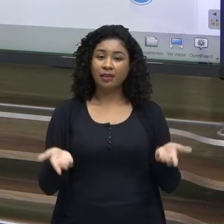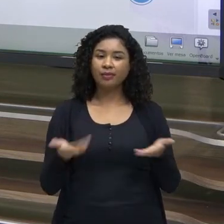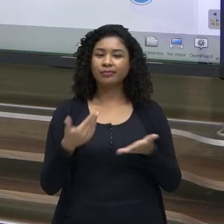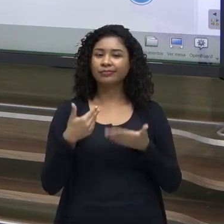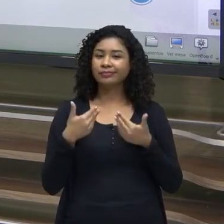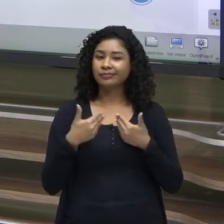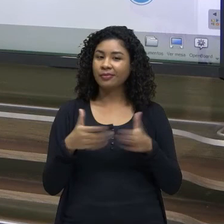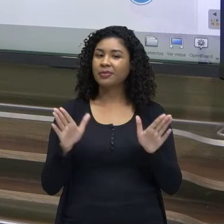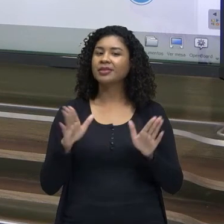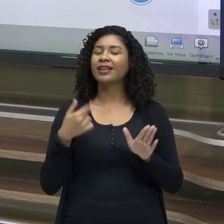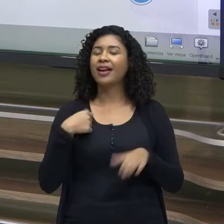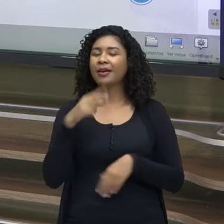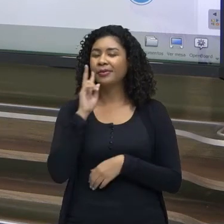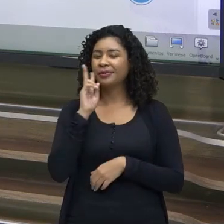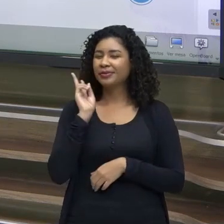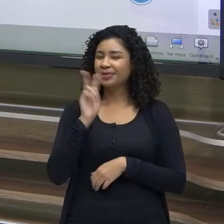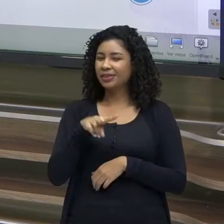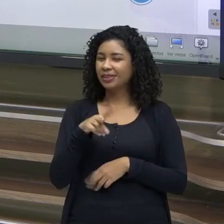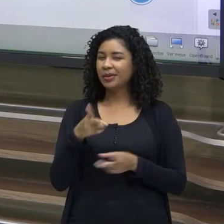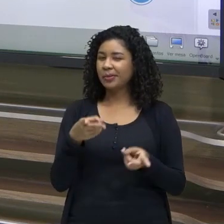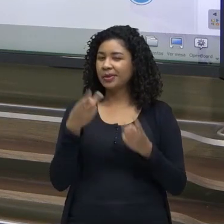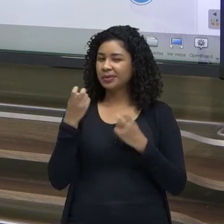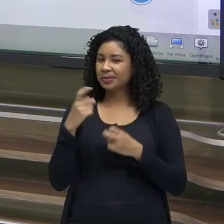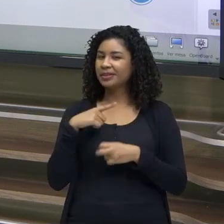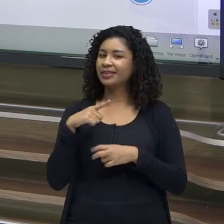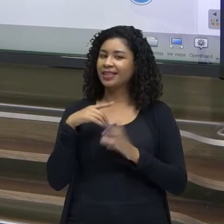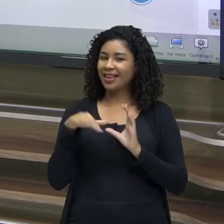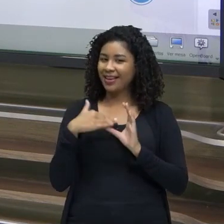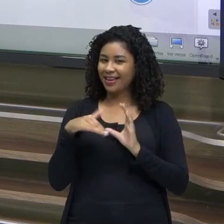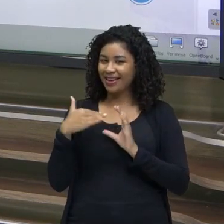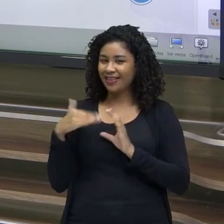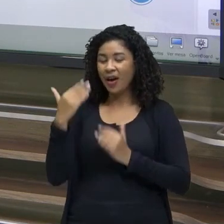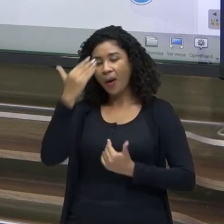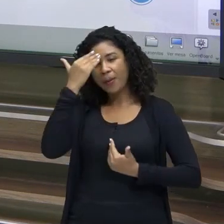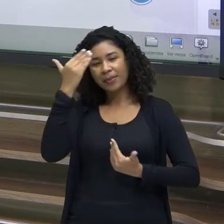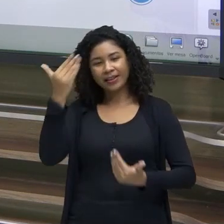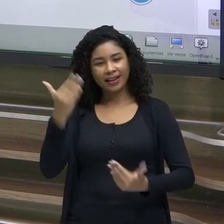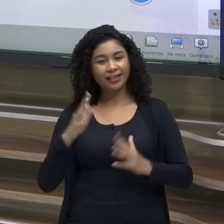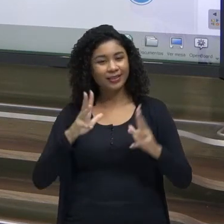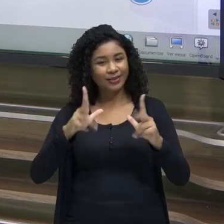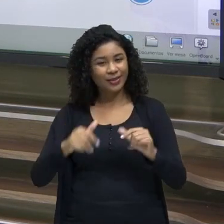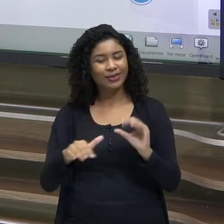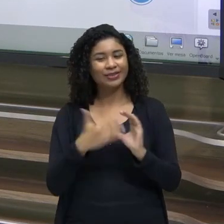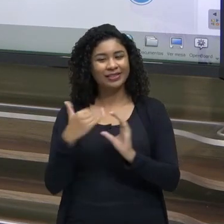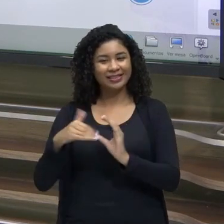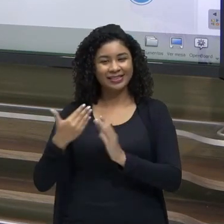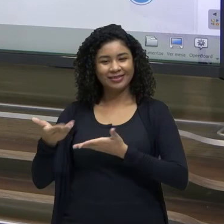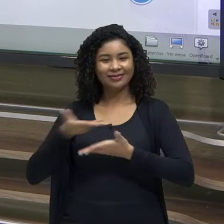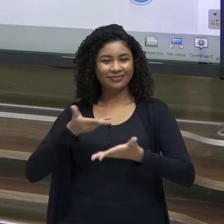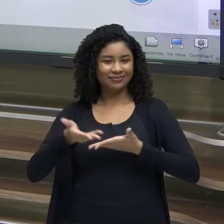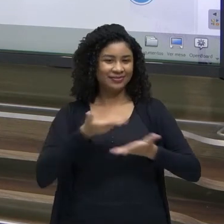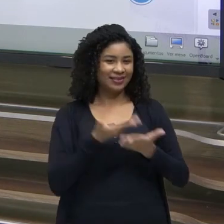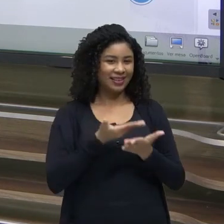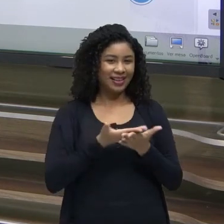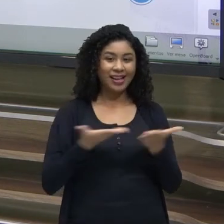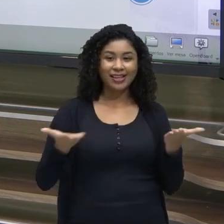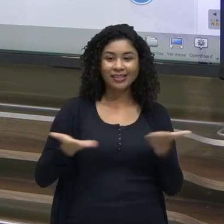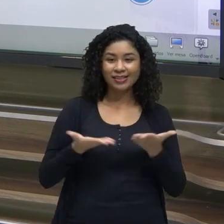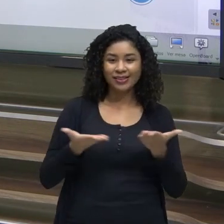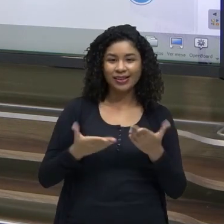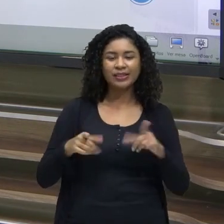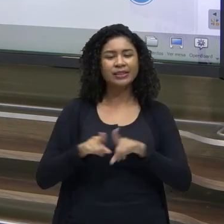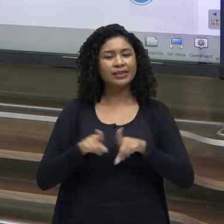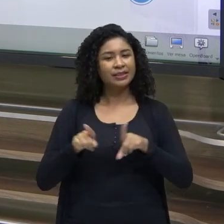que eu verifiquei que tivemos um pouquinho a mais. Obrigada a todos os alunos que estão presentes ao longo da aula de hoje e também que